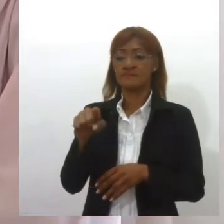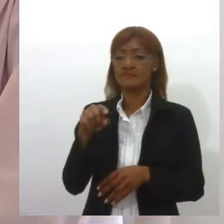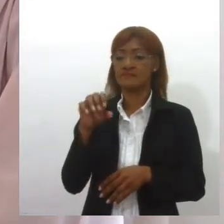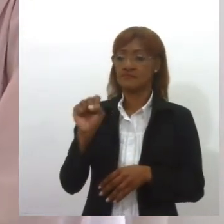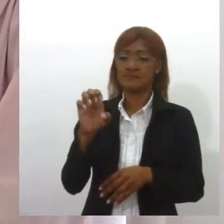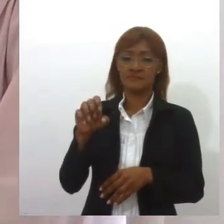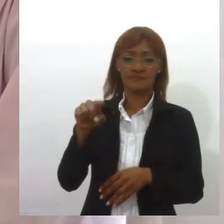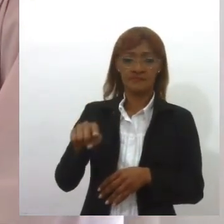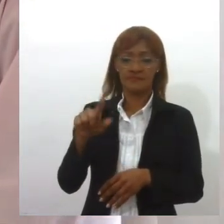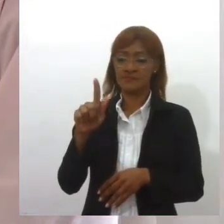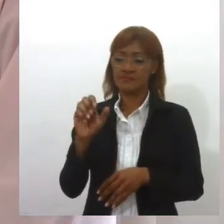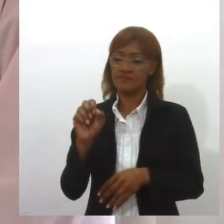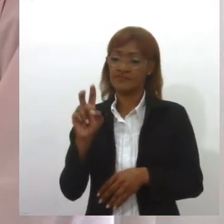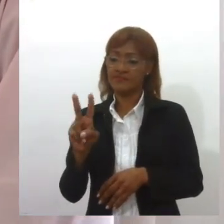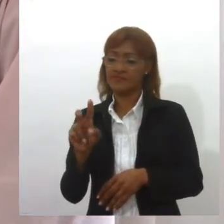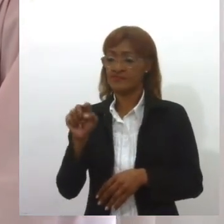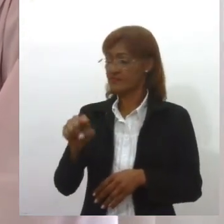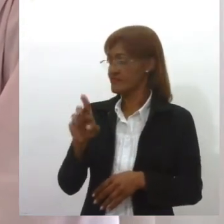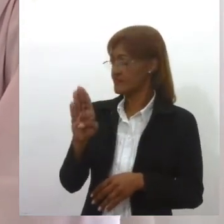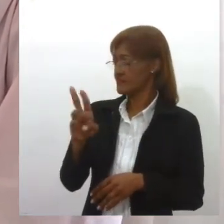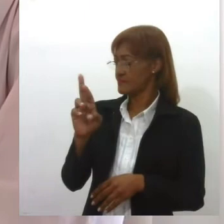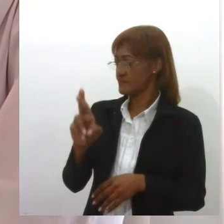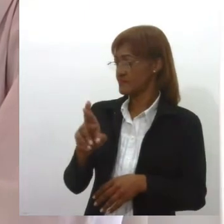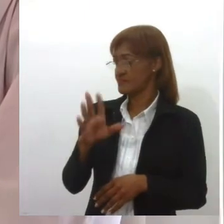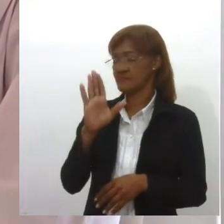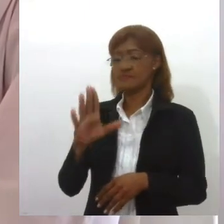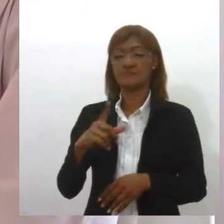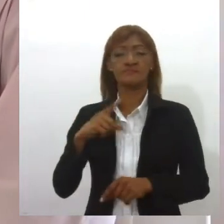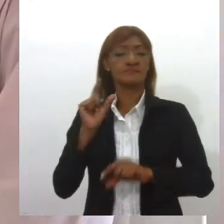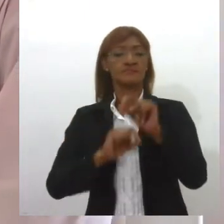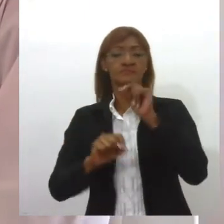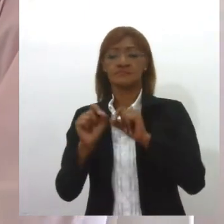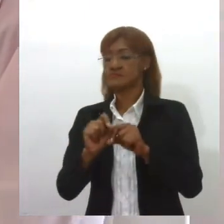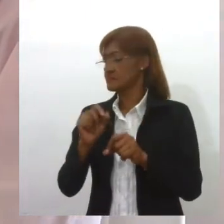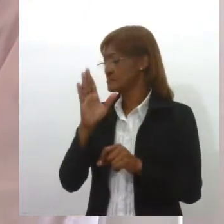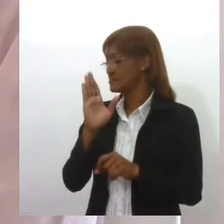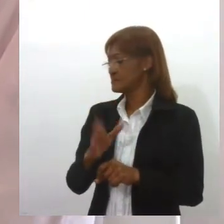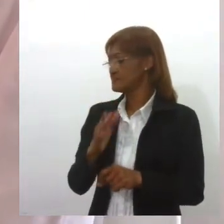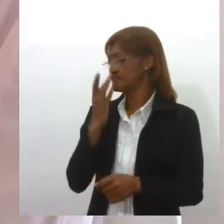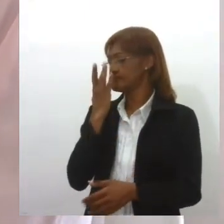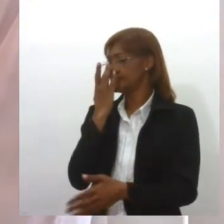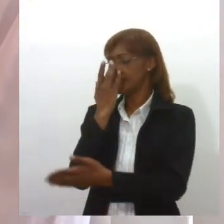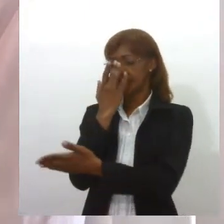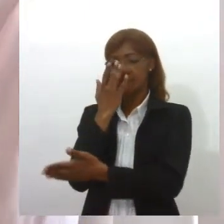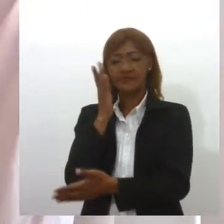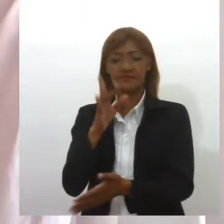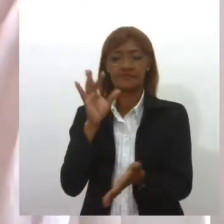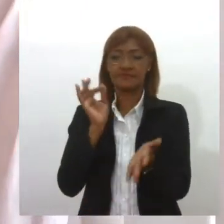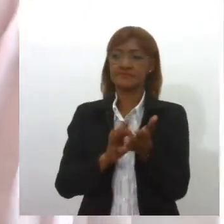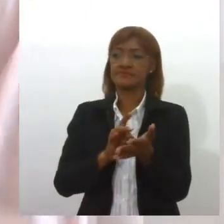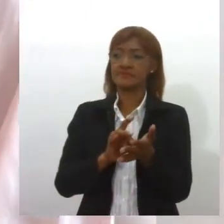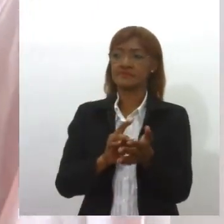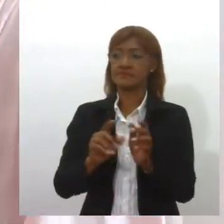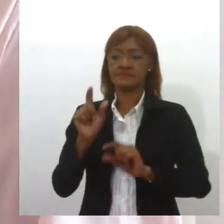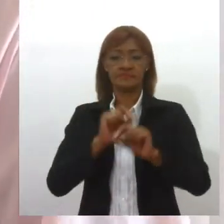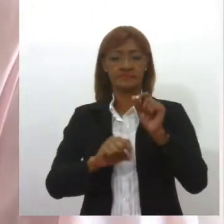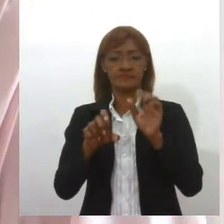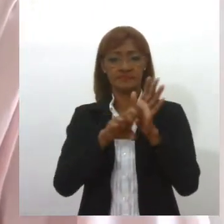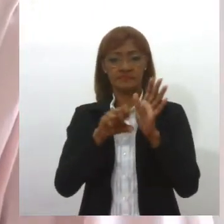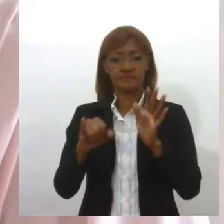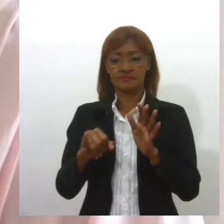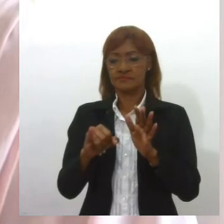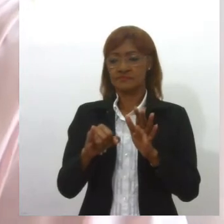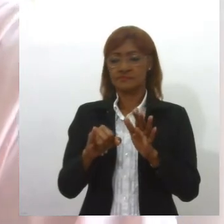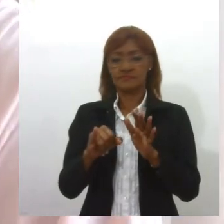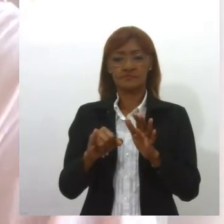faptec.se.gov.br. Esse programa, ele é destinado a quem? A que áreas? Quem tiver interesse pode se inscrever? O edital prevê